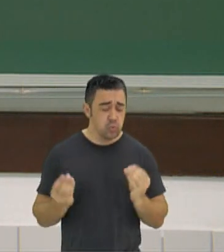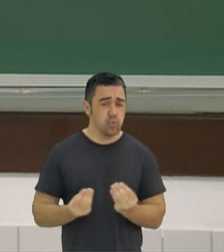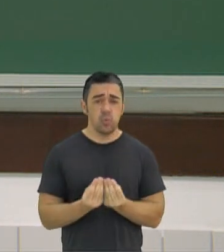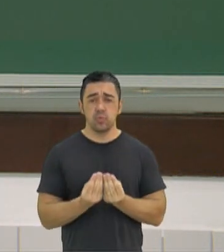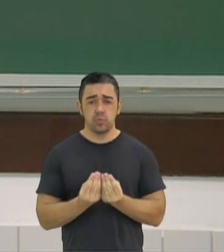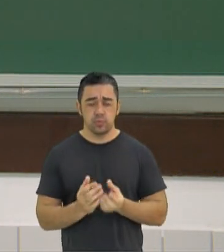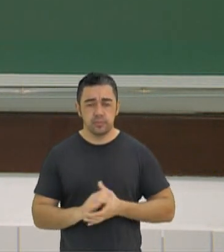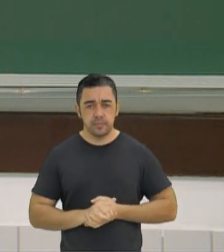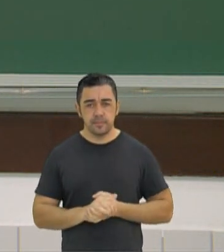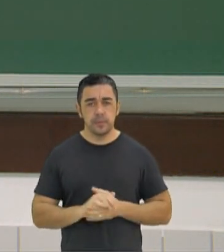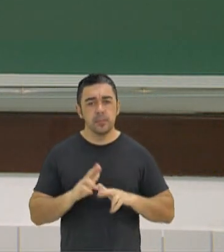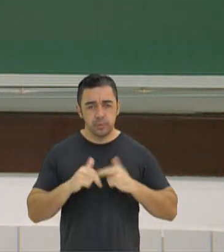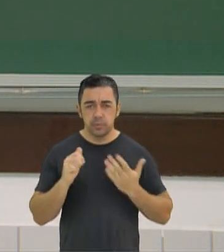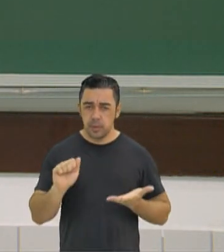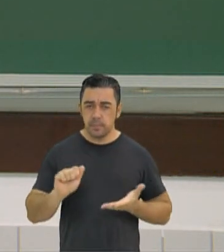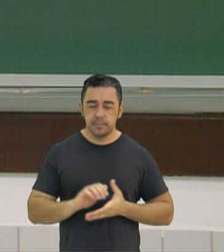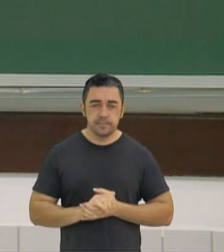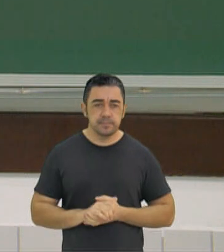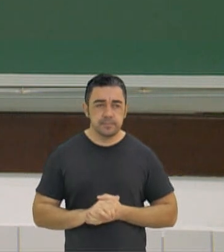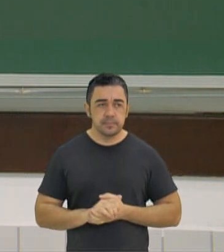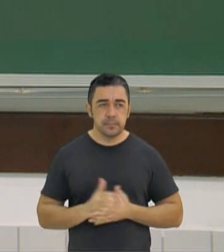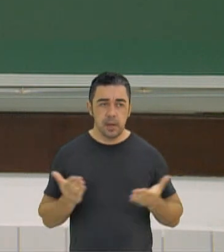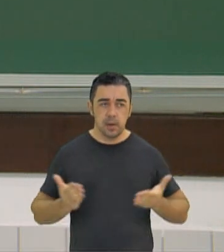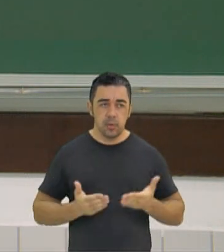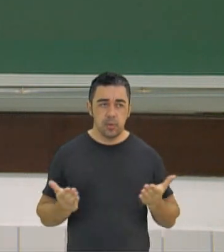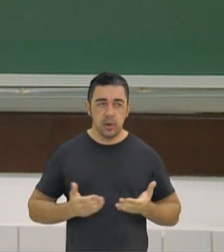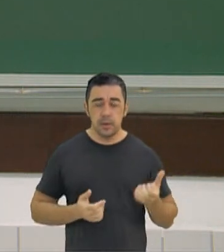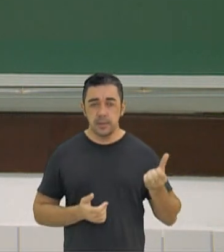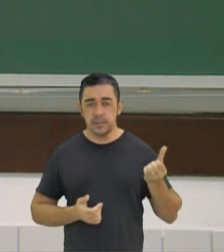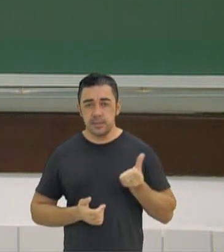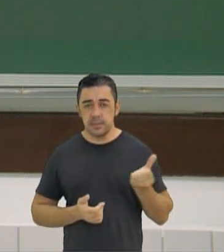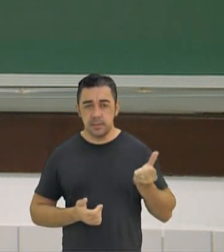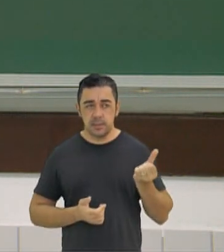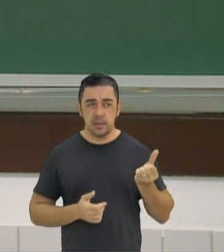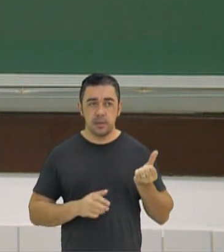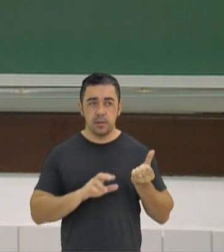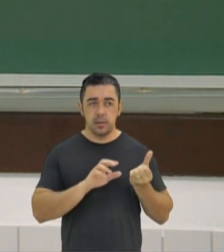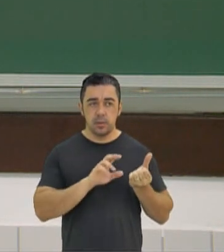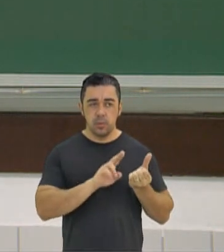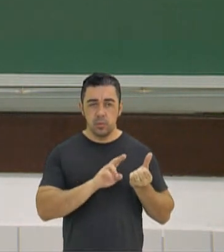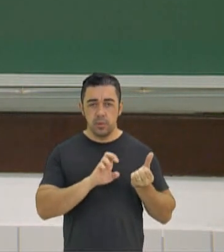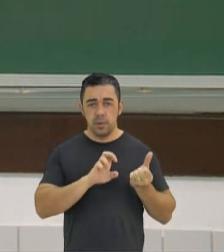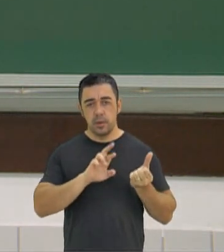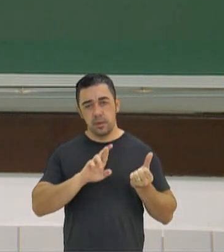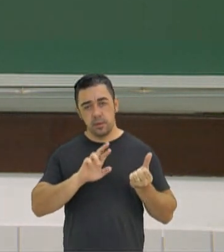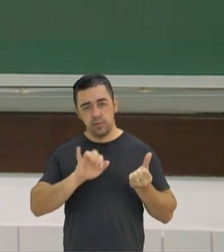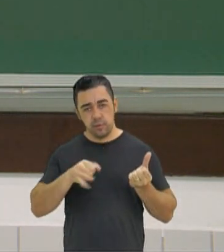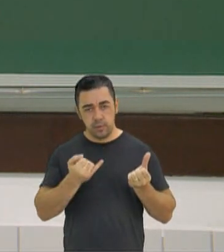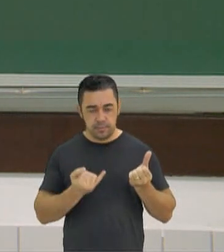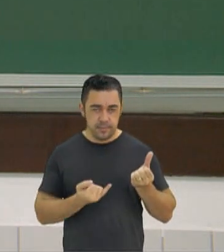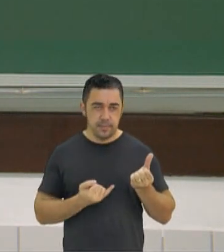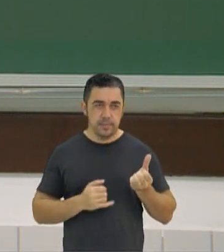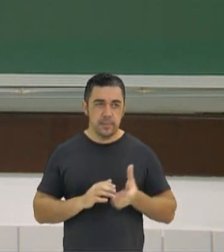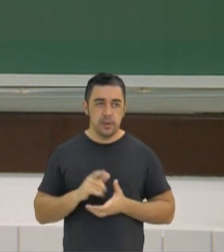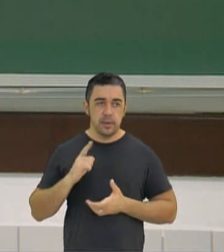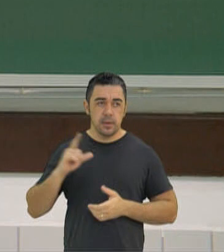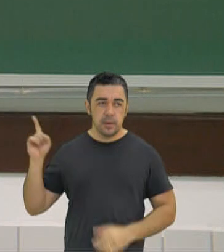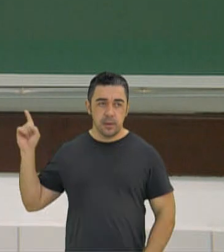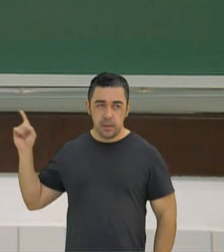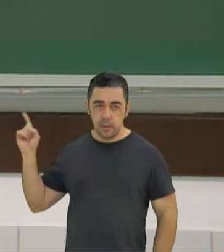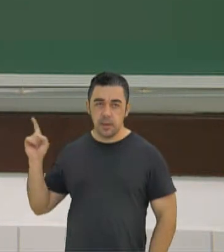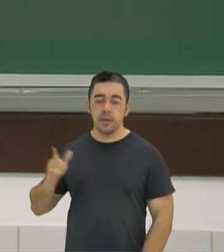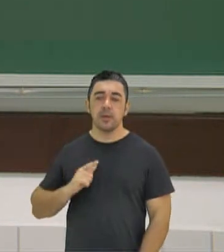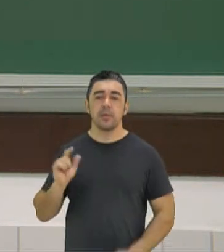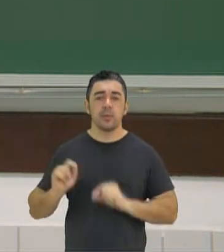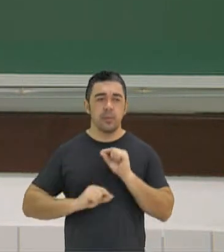ser alterado. Por isso a letra A. Agora partimos para uma próxima da Universidade do Rio de Janeiro, onde temos a